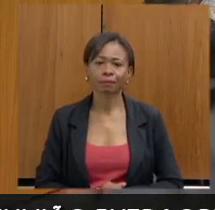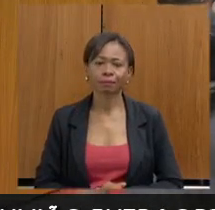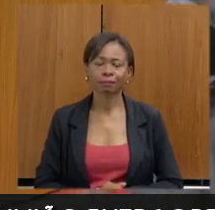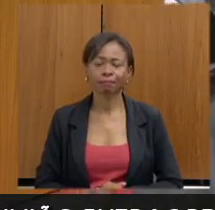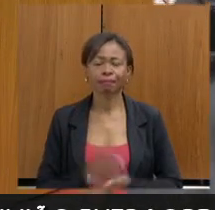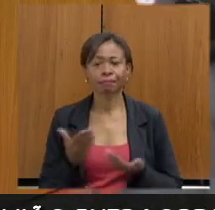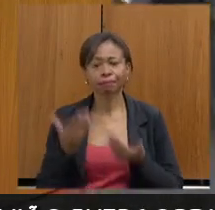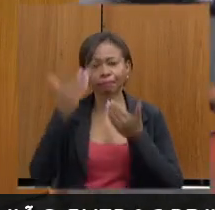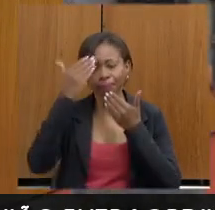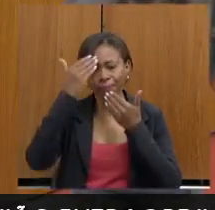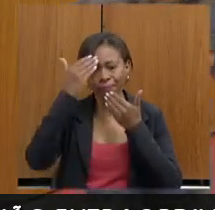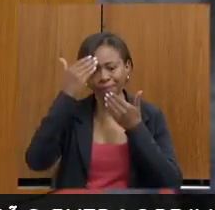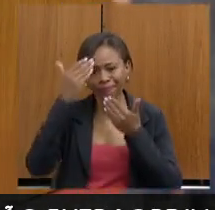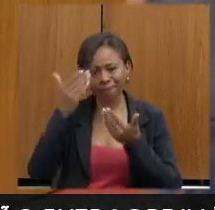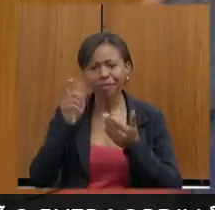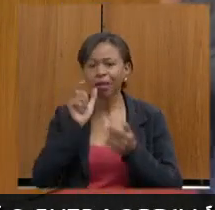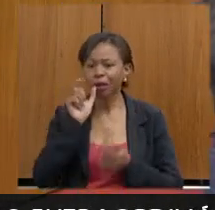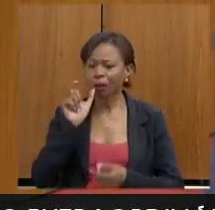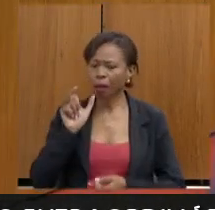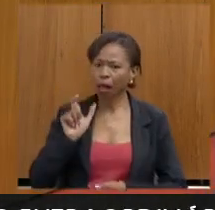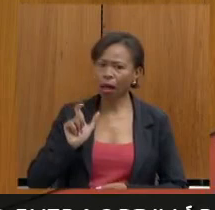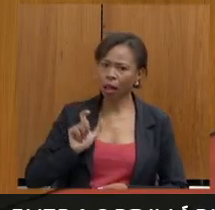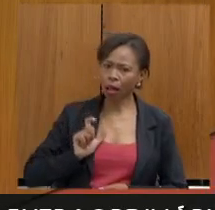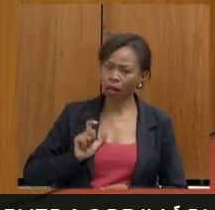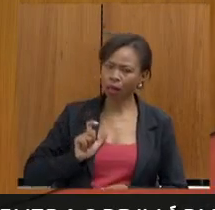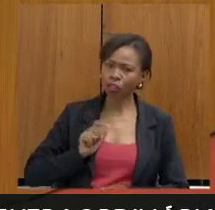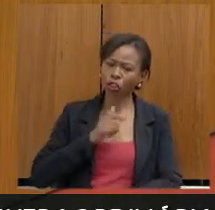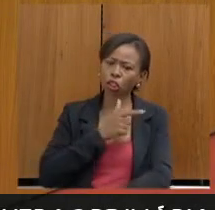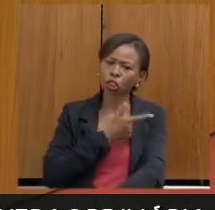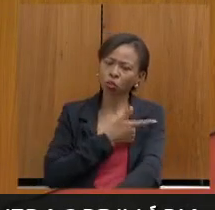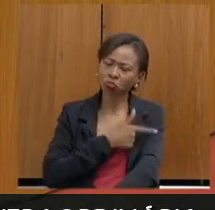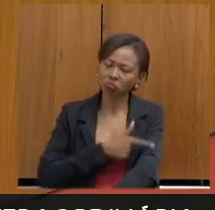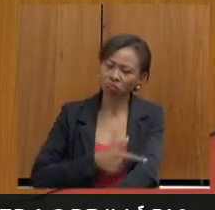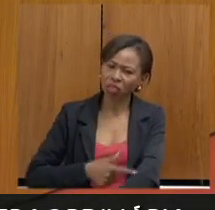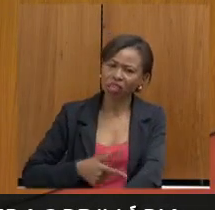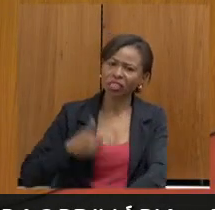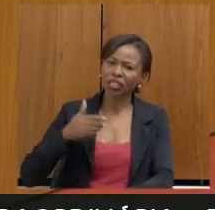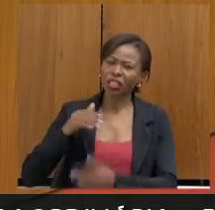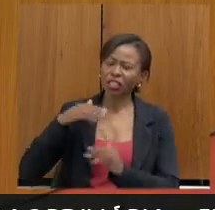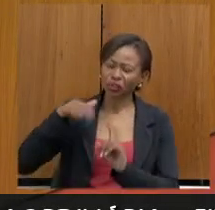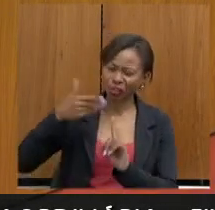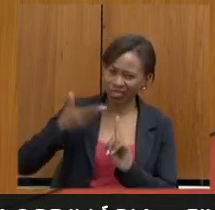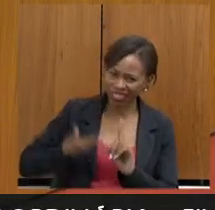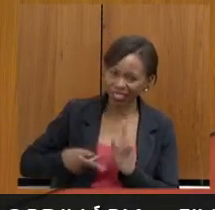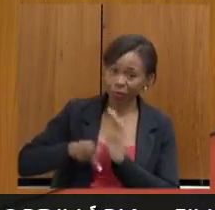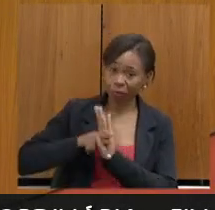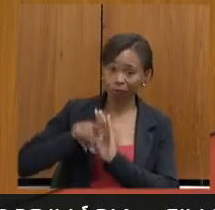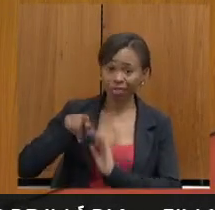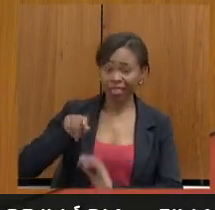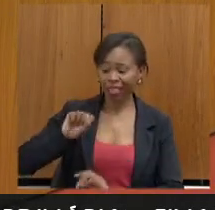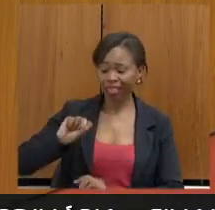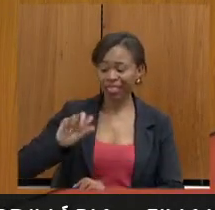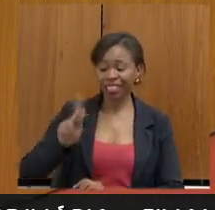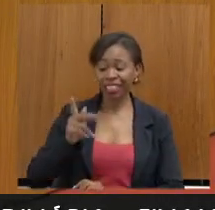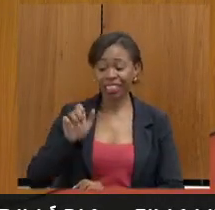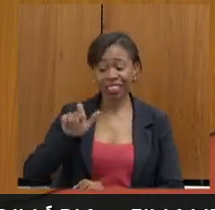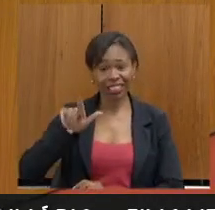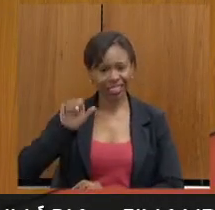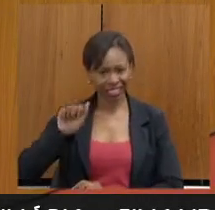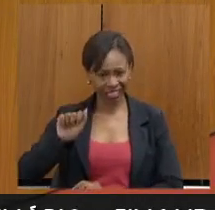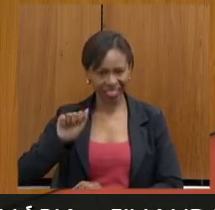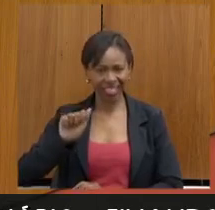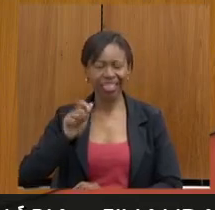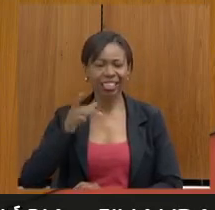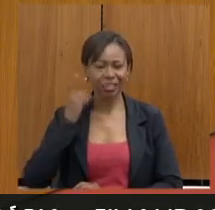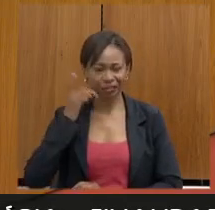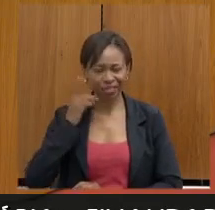queria agradecer né as palavras elogiosos né da deputada Sheila né que já nos conhecem né deputada eu falo a instituição